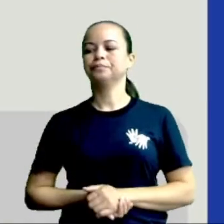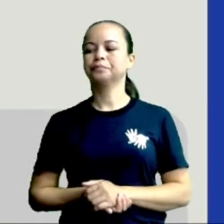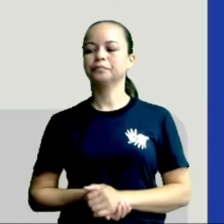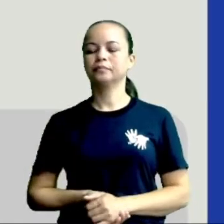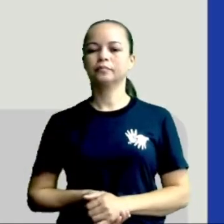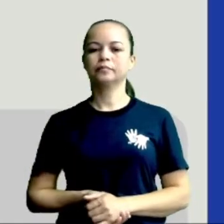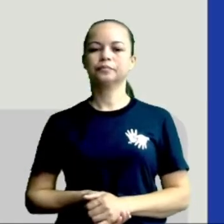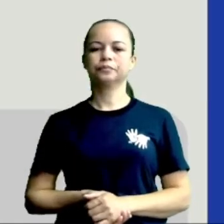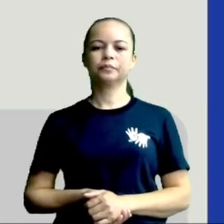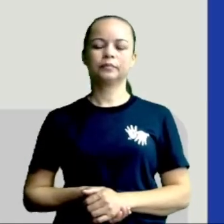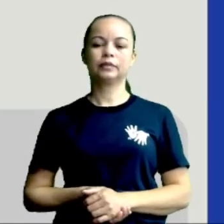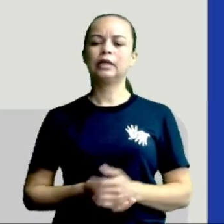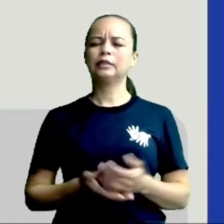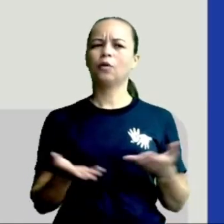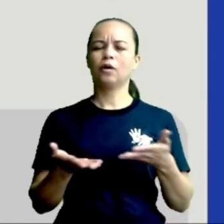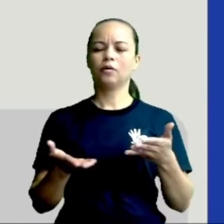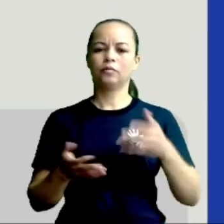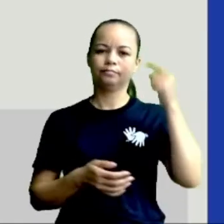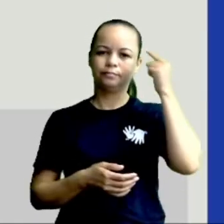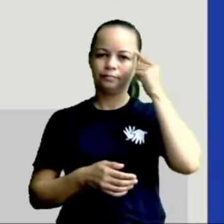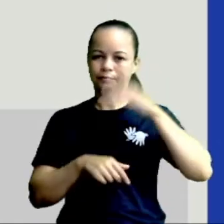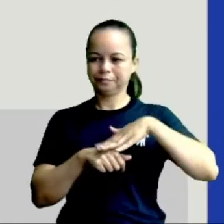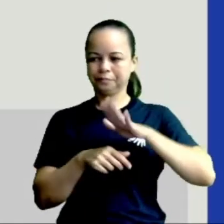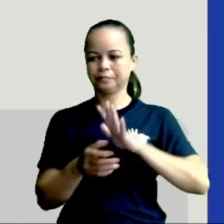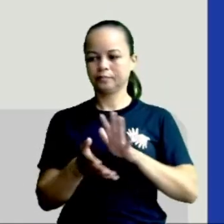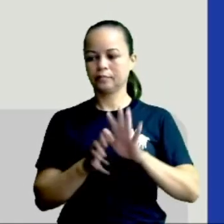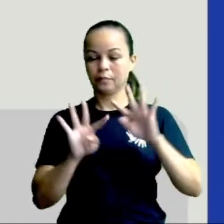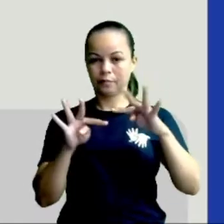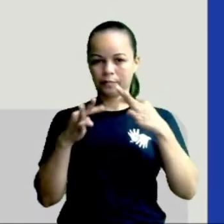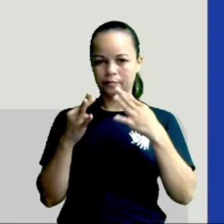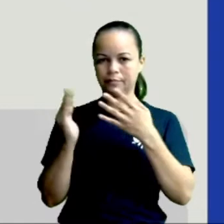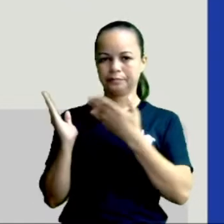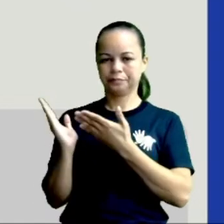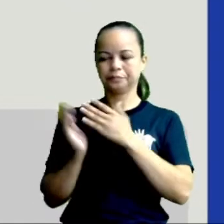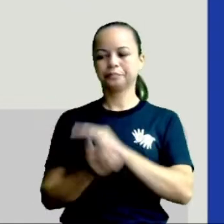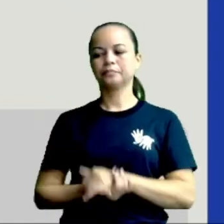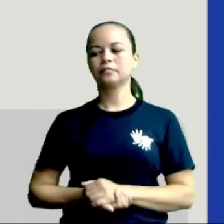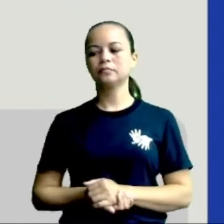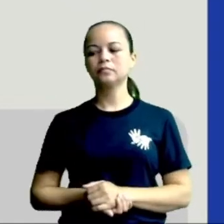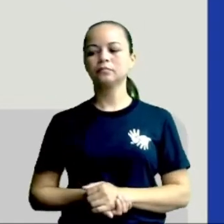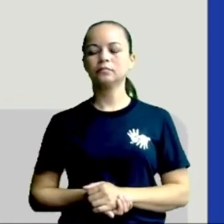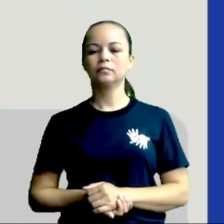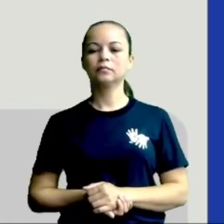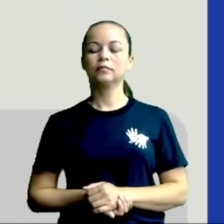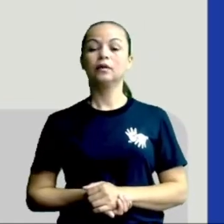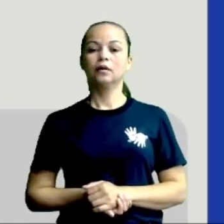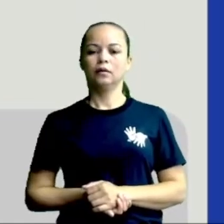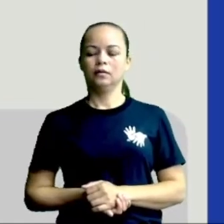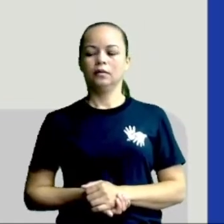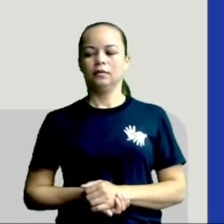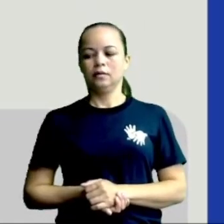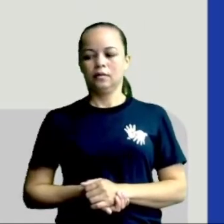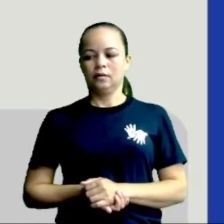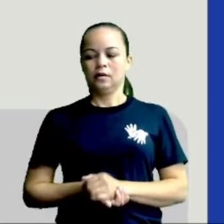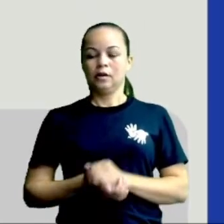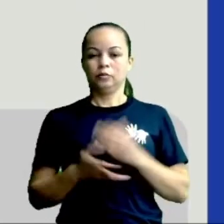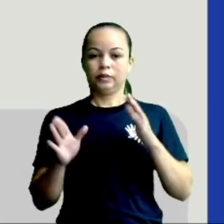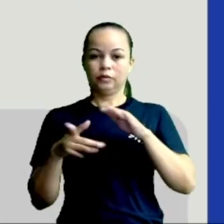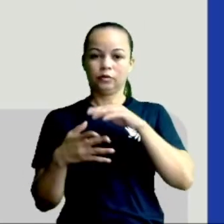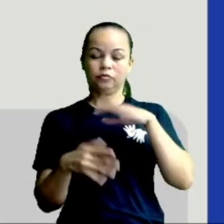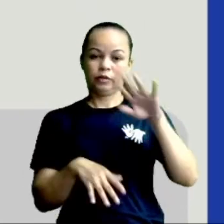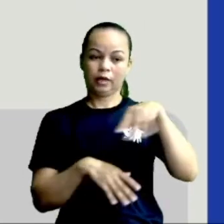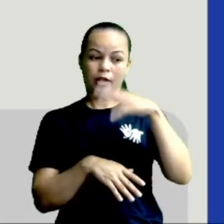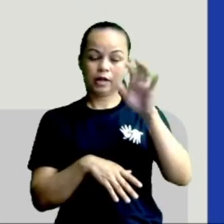Então vamos pensar mais um pouco presta bem atenção como eu falei a expressão que fica à esquerda